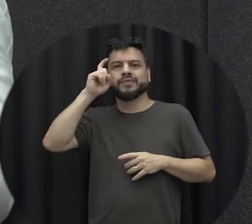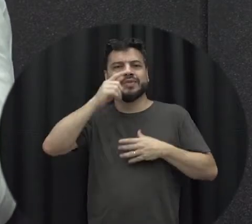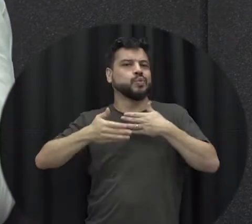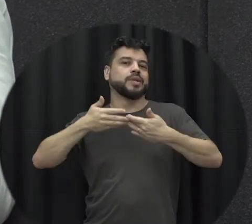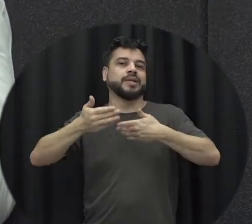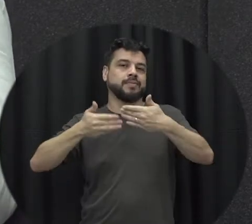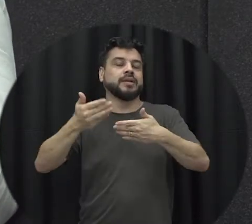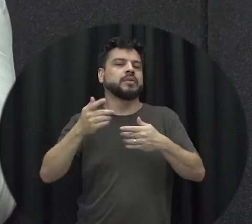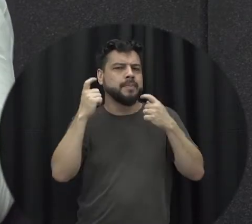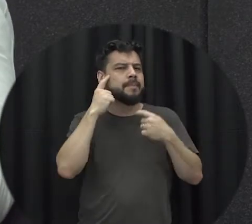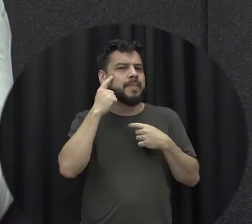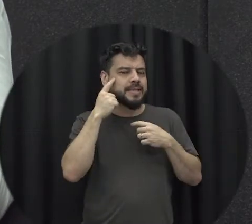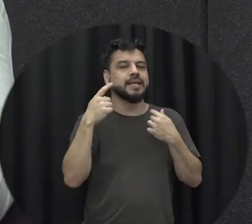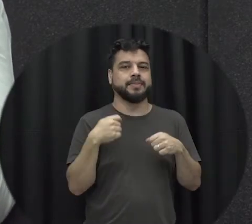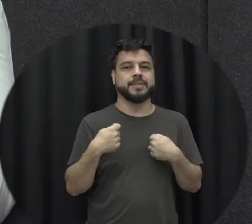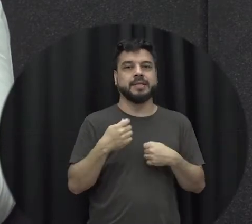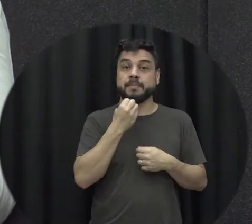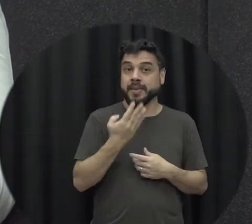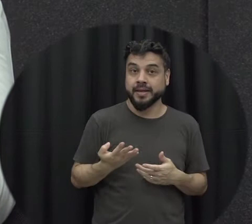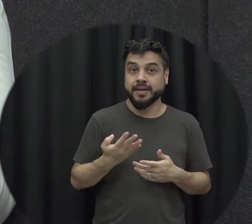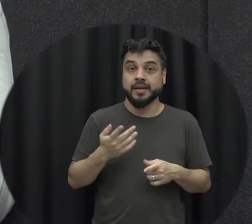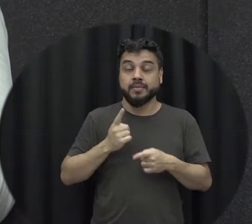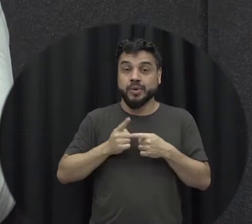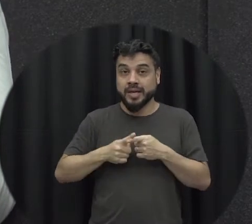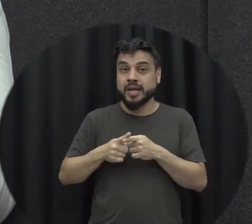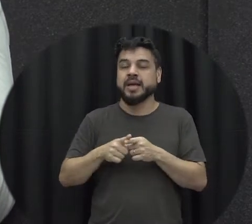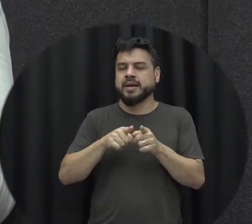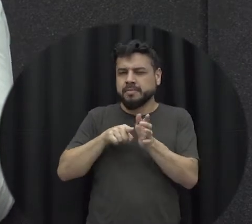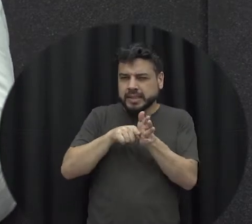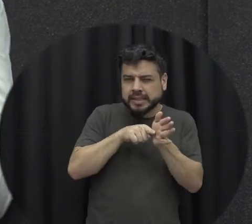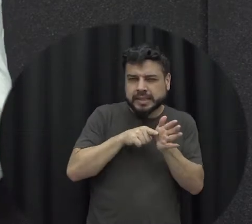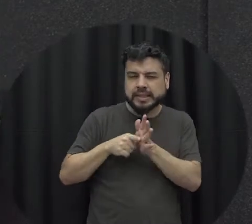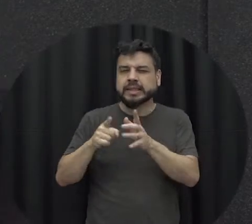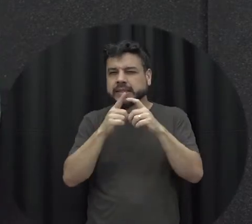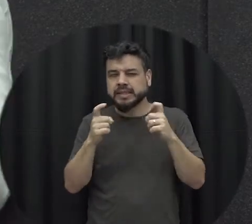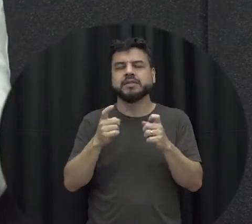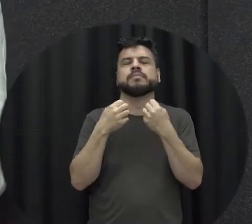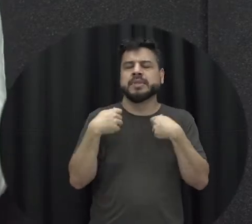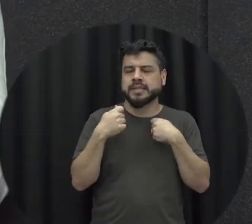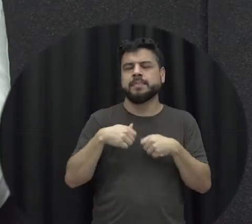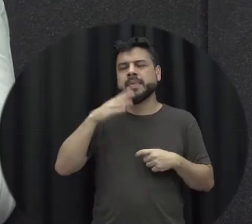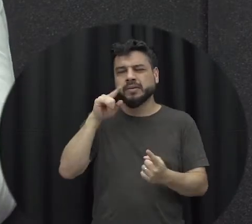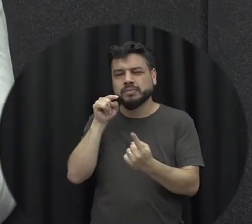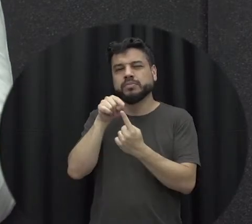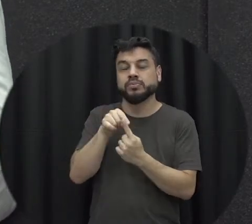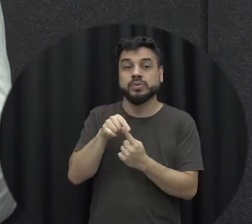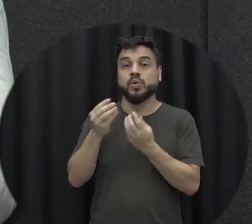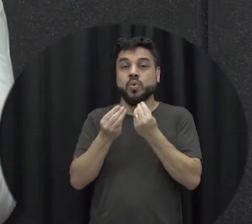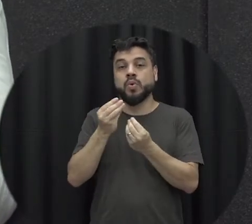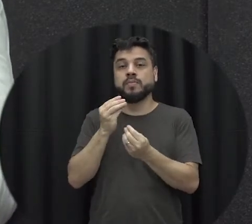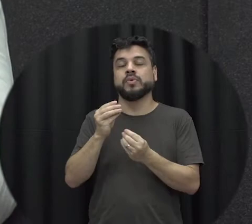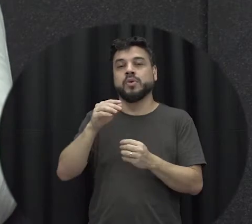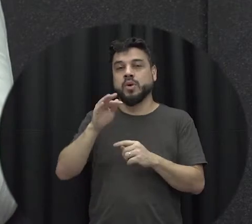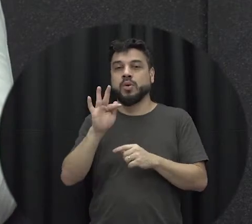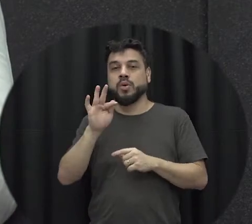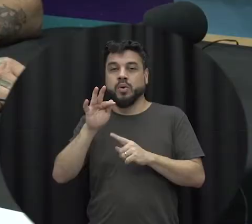gente tem que pensar um pouquinho, a ciência tem que trabalhar um pouquinho mais nessa linha mesmo, de achar efeitos diretos para o fungo e não para a